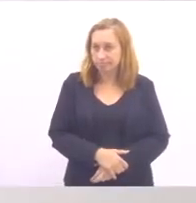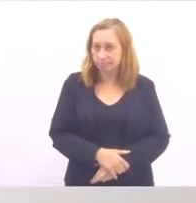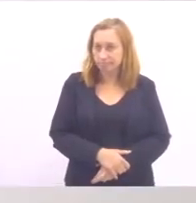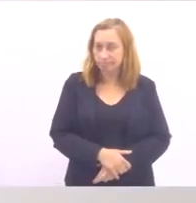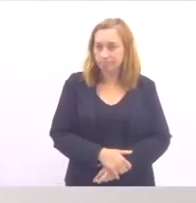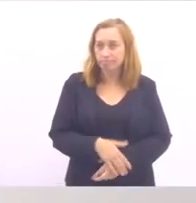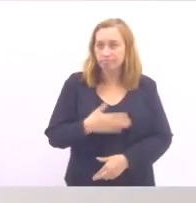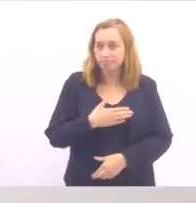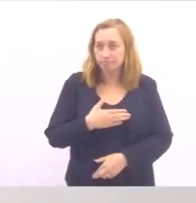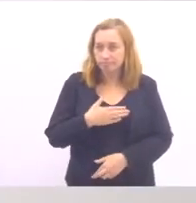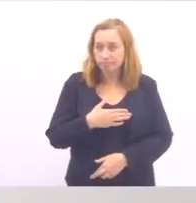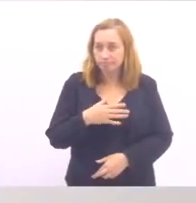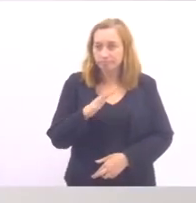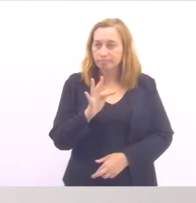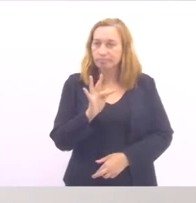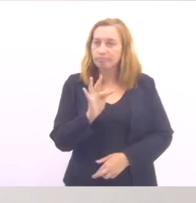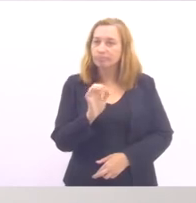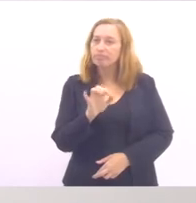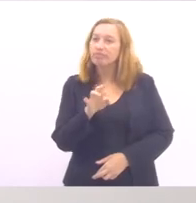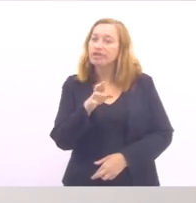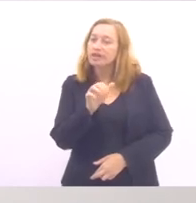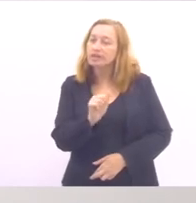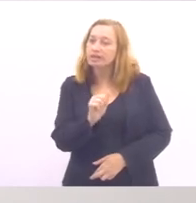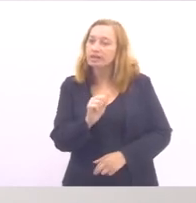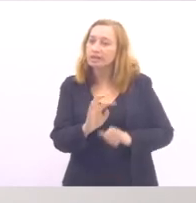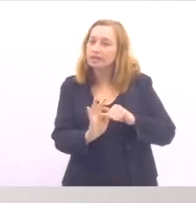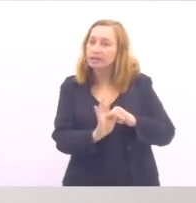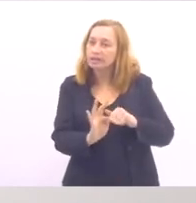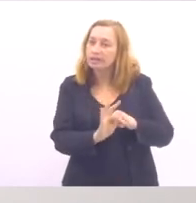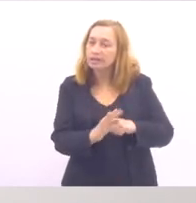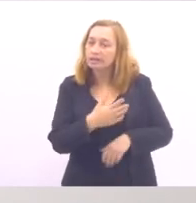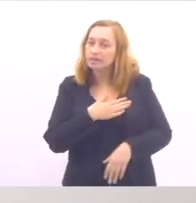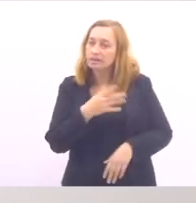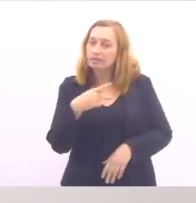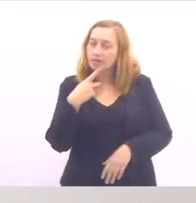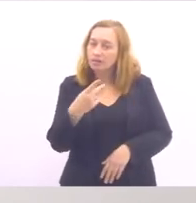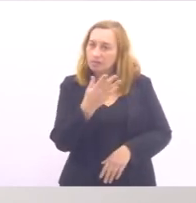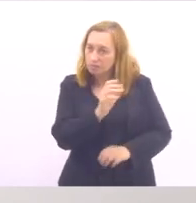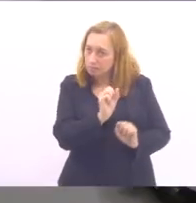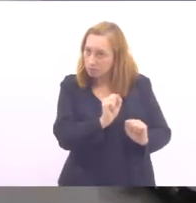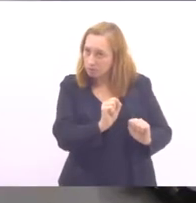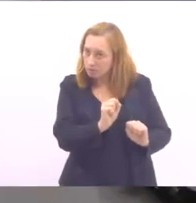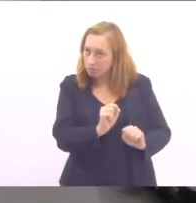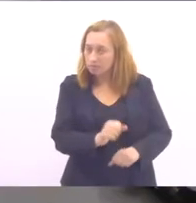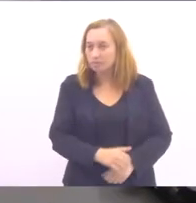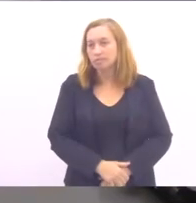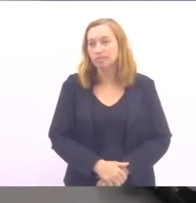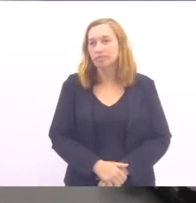eu gostaria que a Fernanda Peralta, minha técnica, desse uma palavra possível.